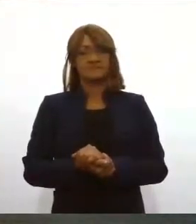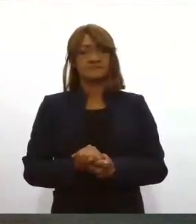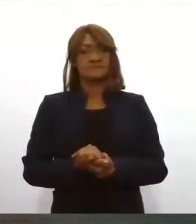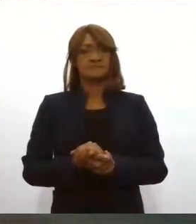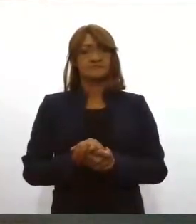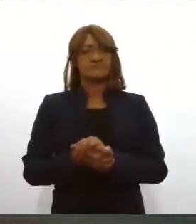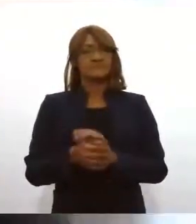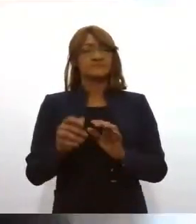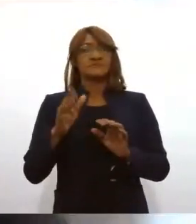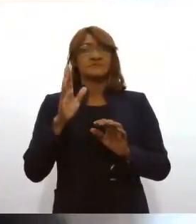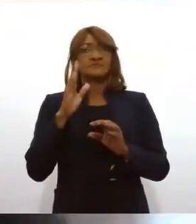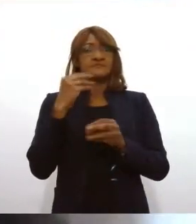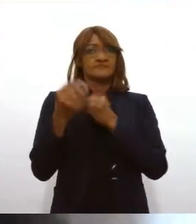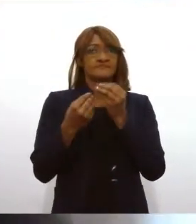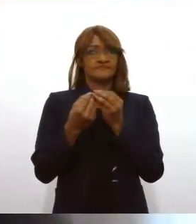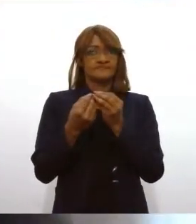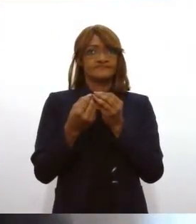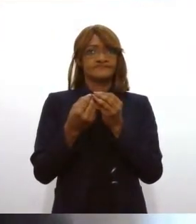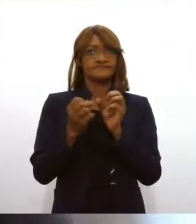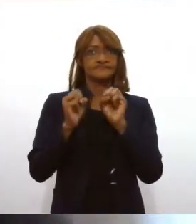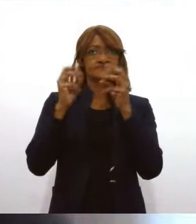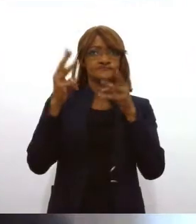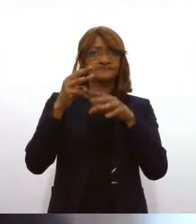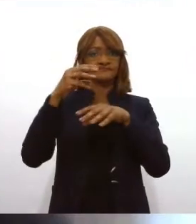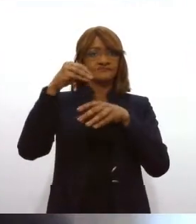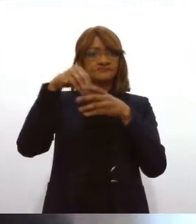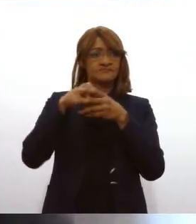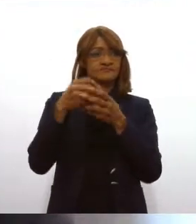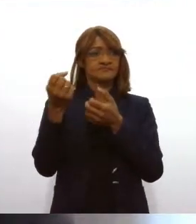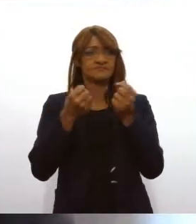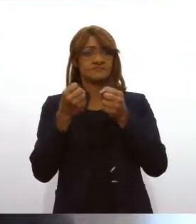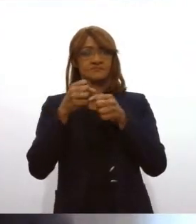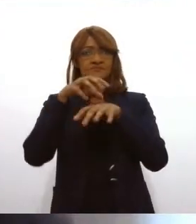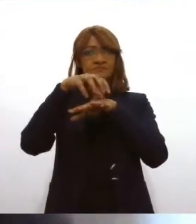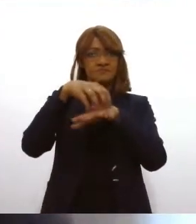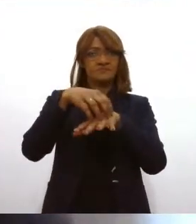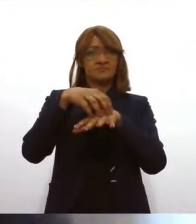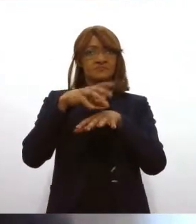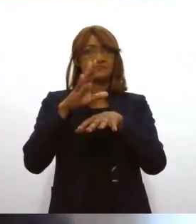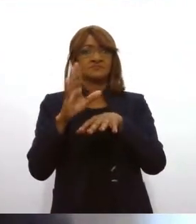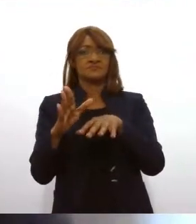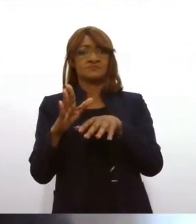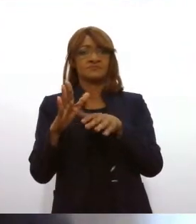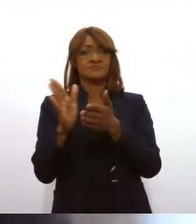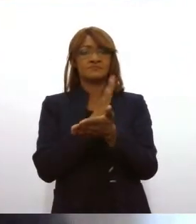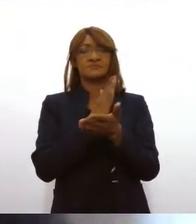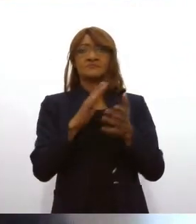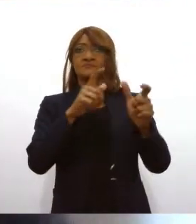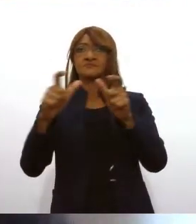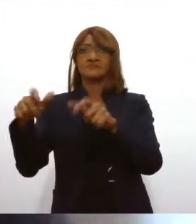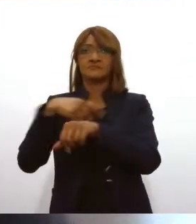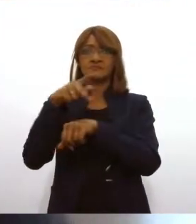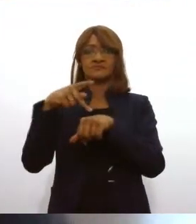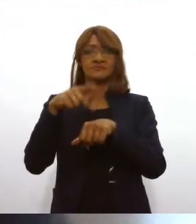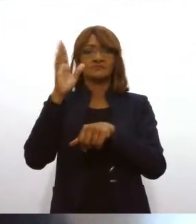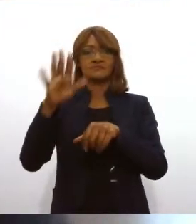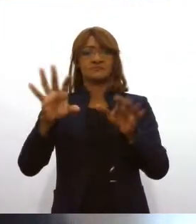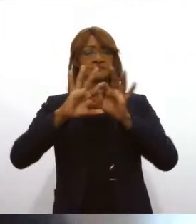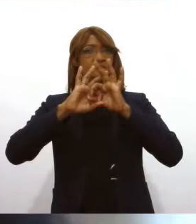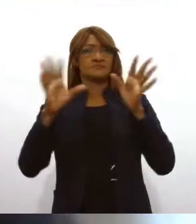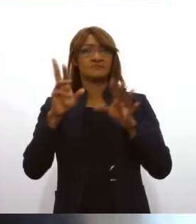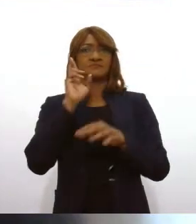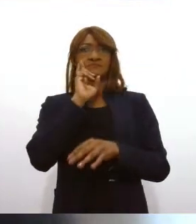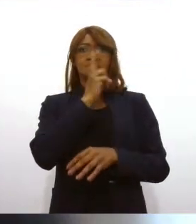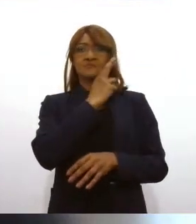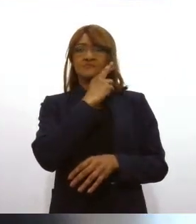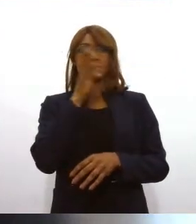o drive-in ele foi liberado um pouco tardiamente. Em alguns lugares do Brasil, o drive-in, com a abertura dos restaurantes e bares,